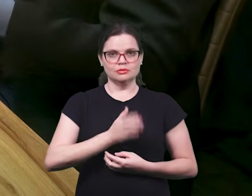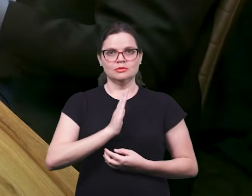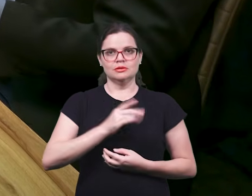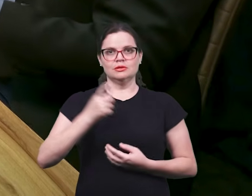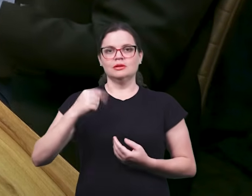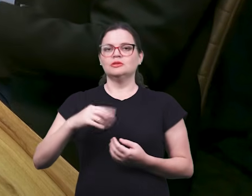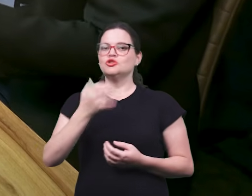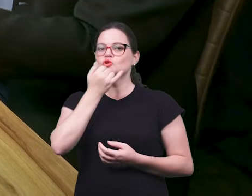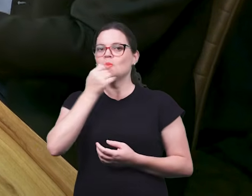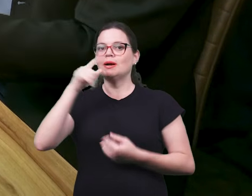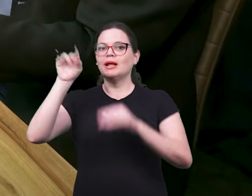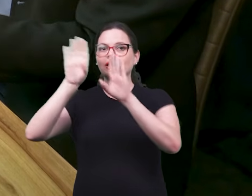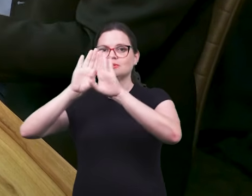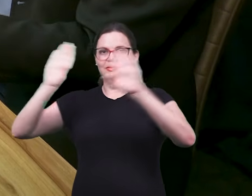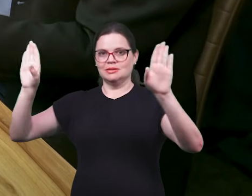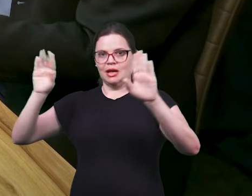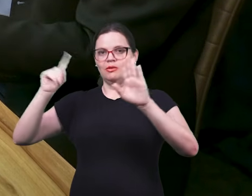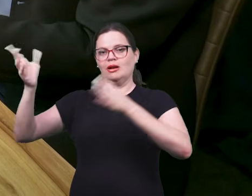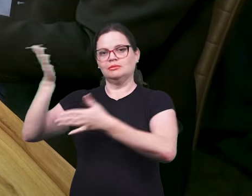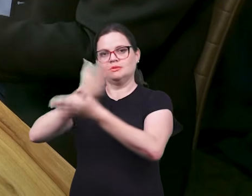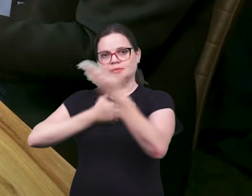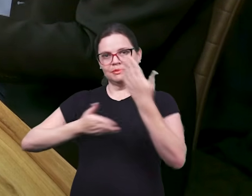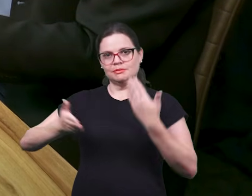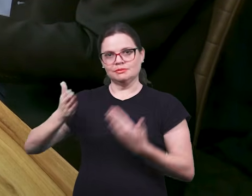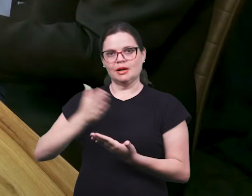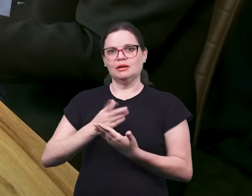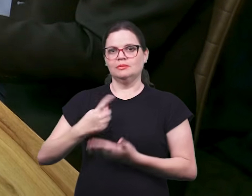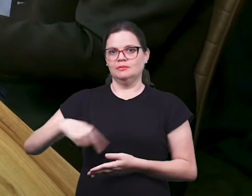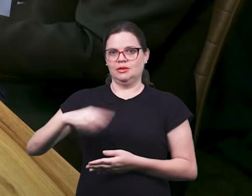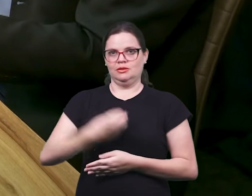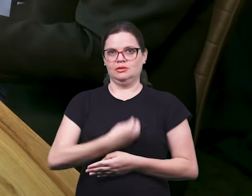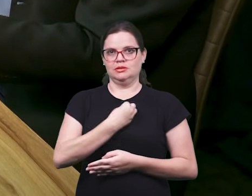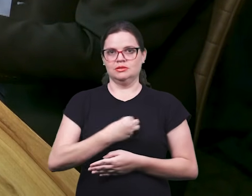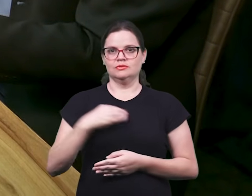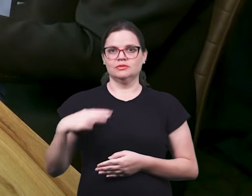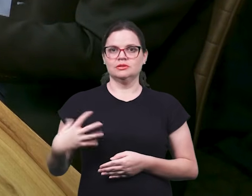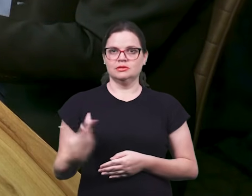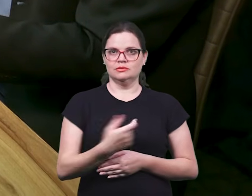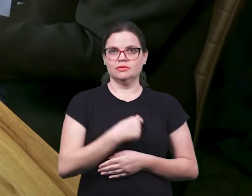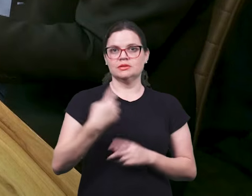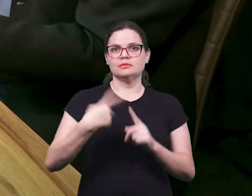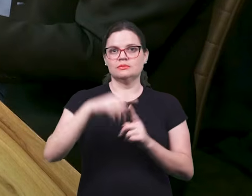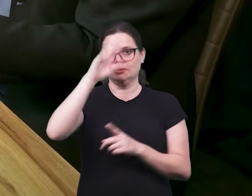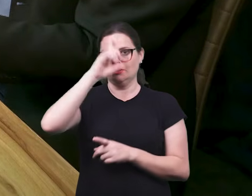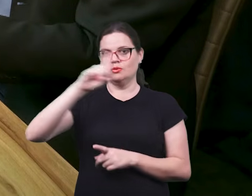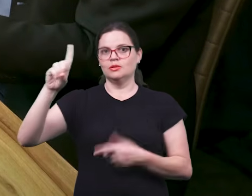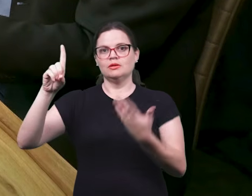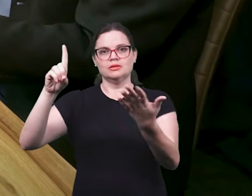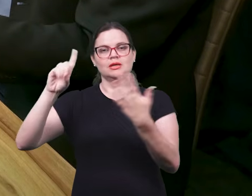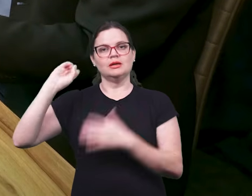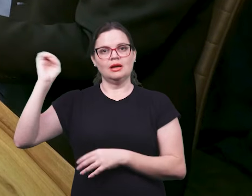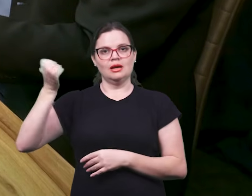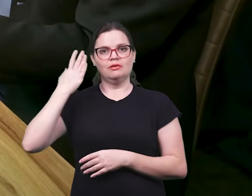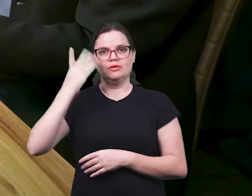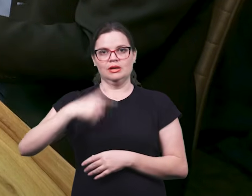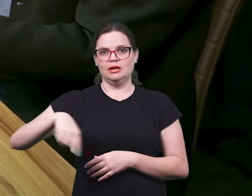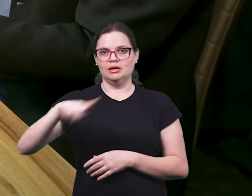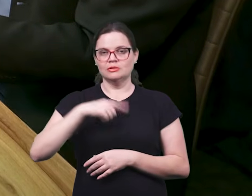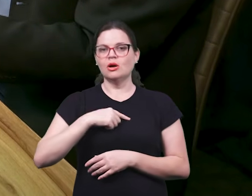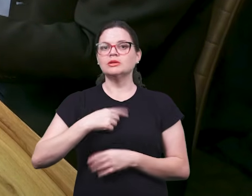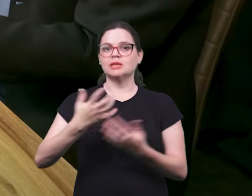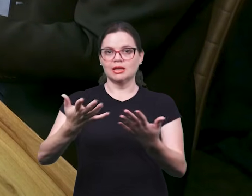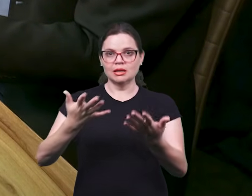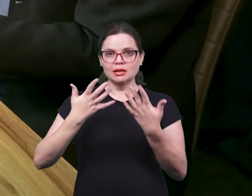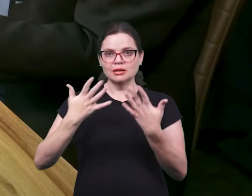ela vem da eternidade, de um projeto eterno de Deus para a salvação do homem, de um Deus que quer se revelar, quer se fazer